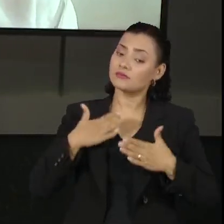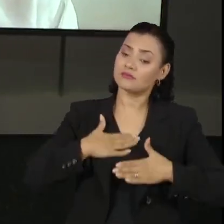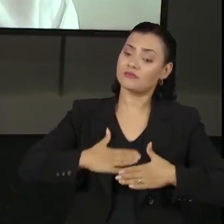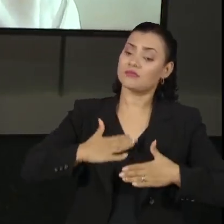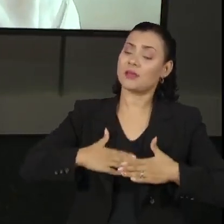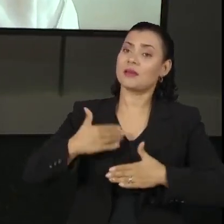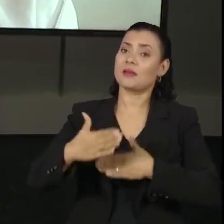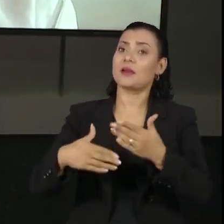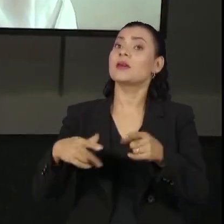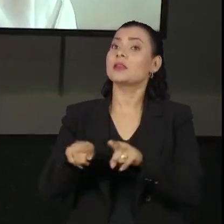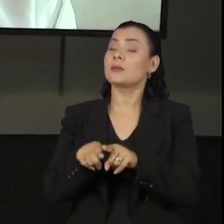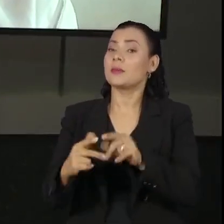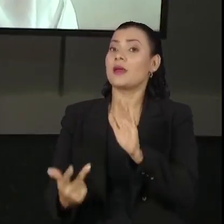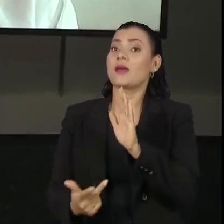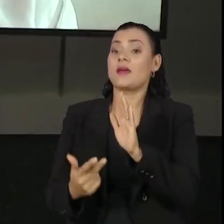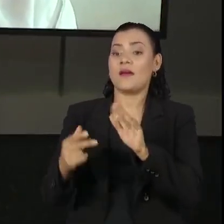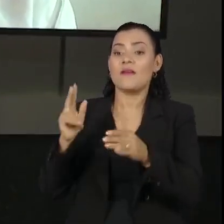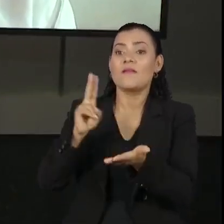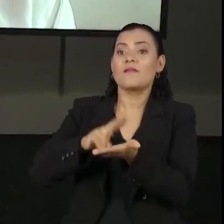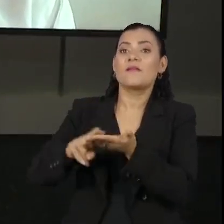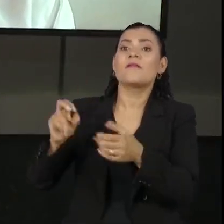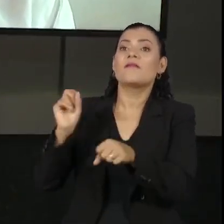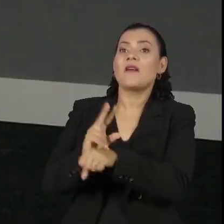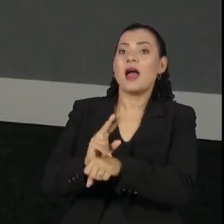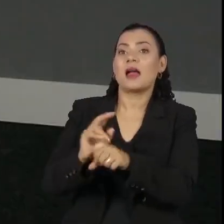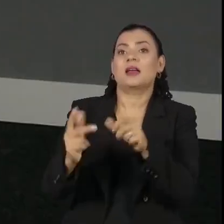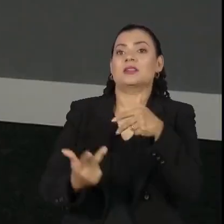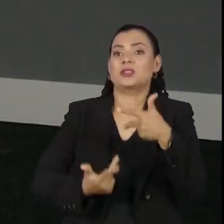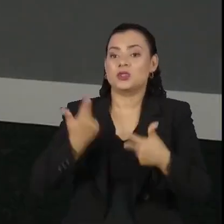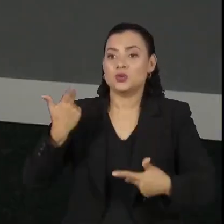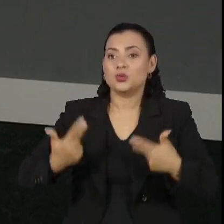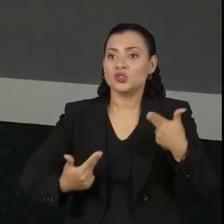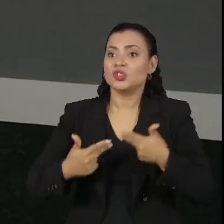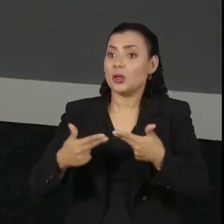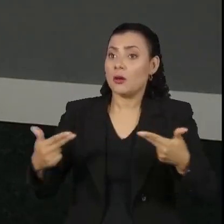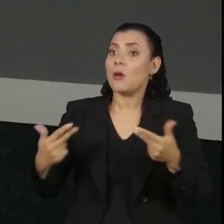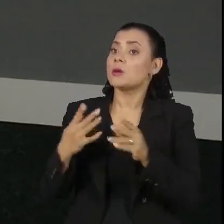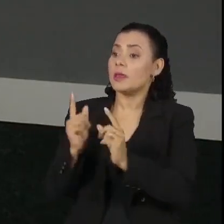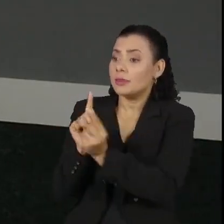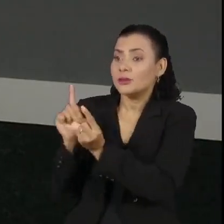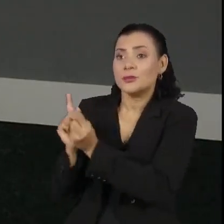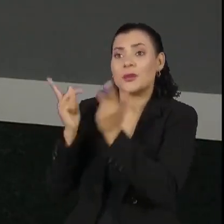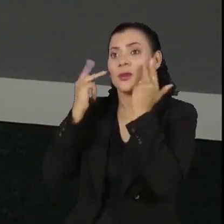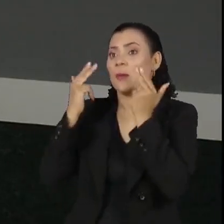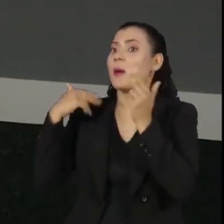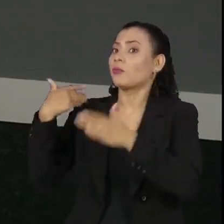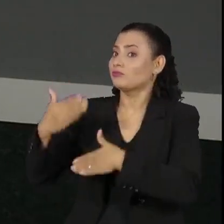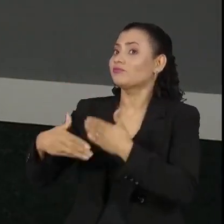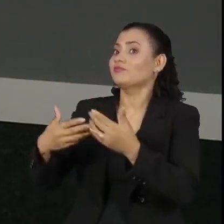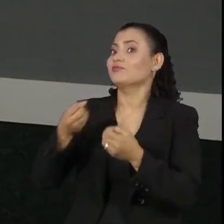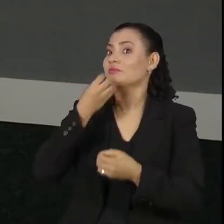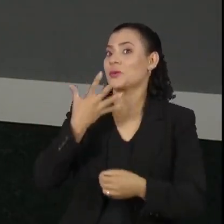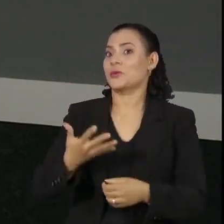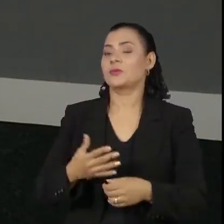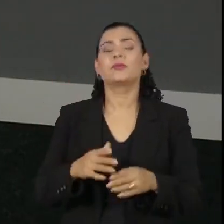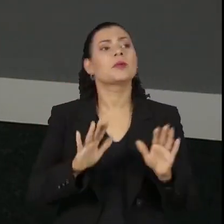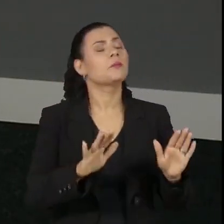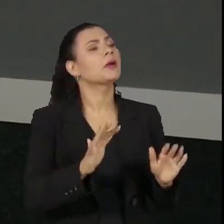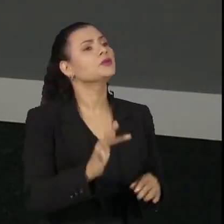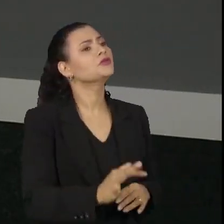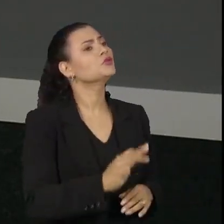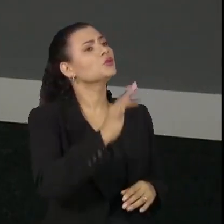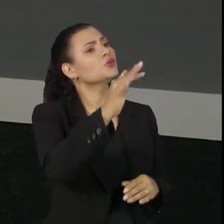para cirurgias. Isso é muito importante também para o sistema de saúde. E o que a gente pode esperar daqui para frente em relação ao